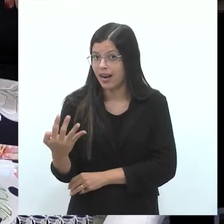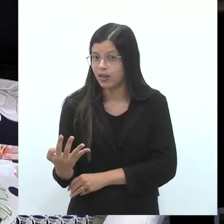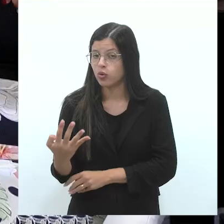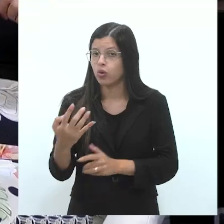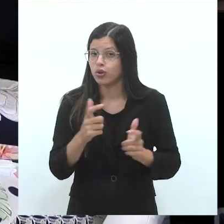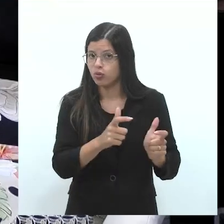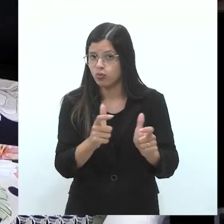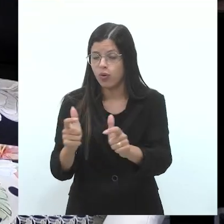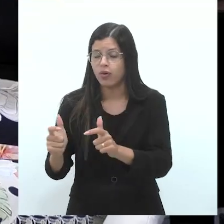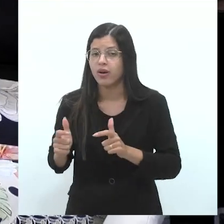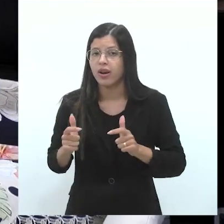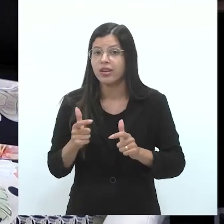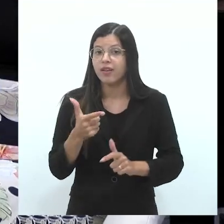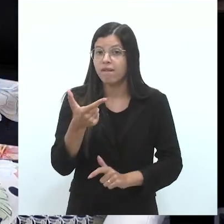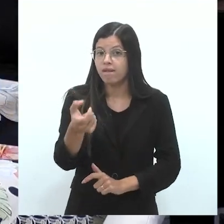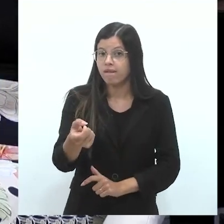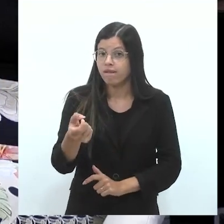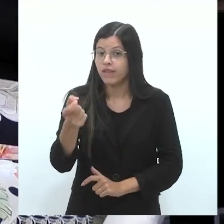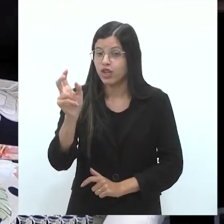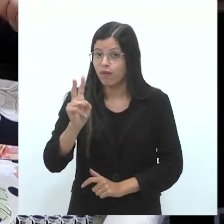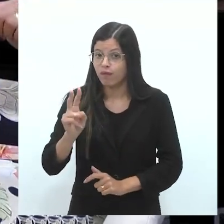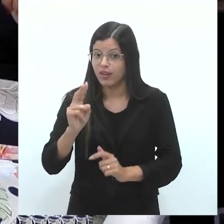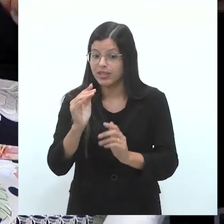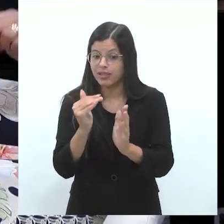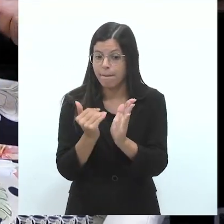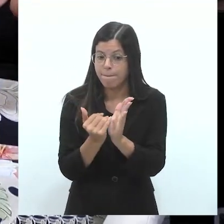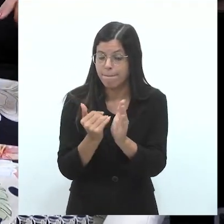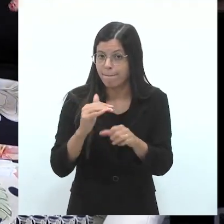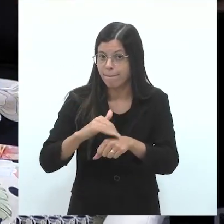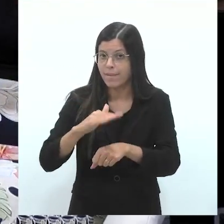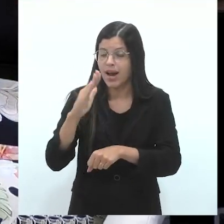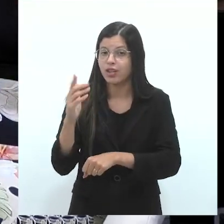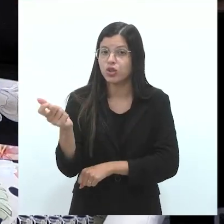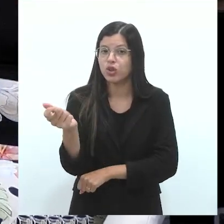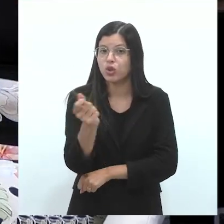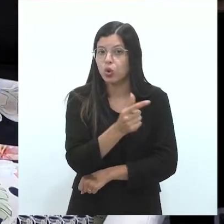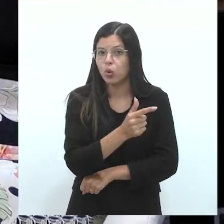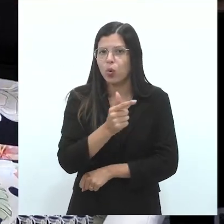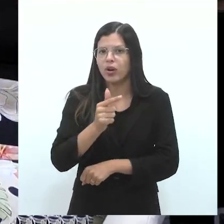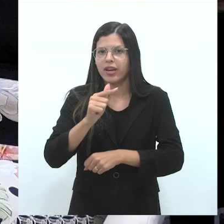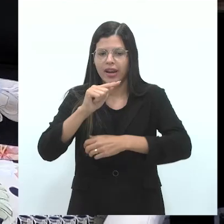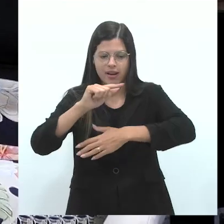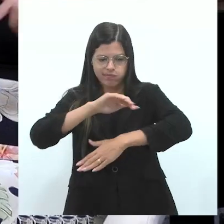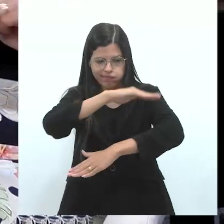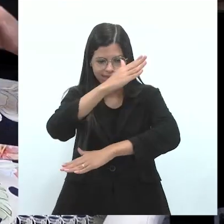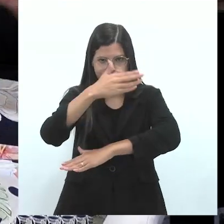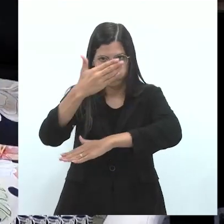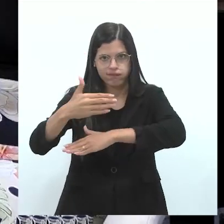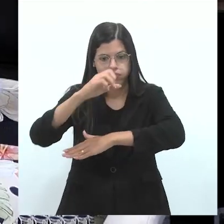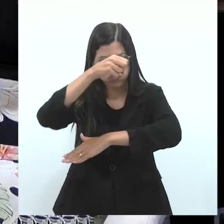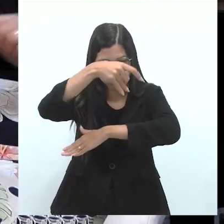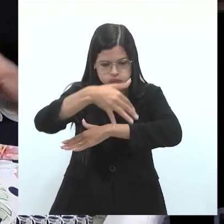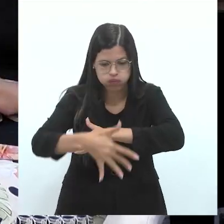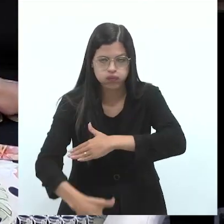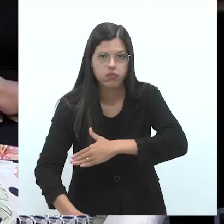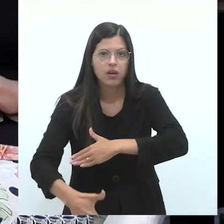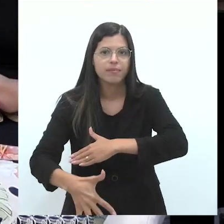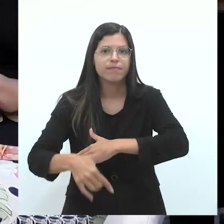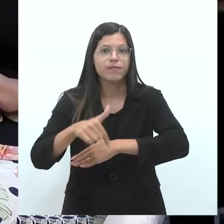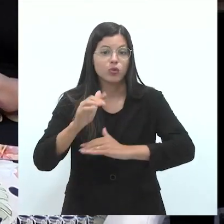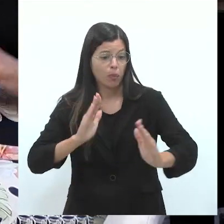esse número é 20 vezes maior do que as mortes por deslizamentos de terra no mesmo período em todo o